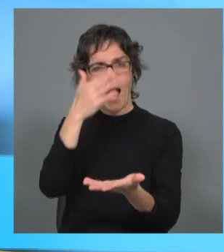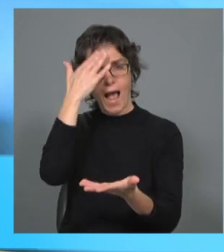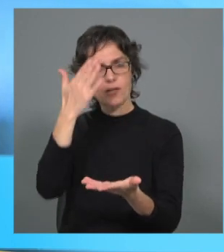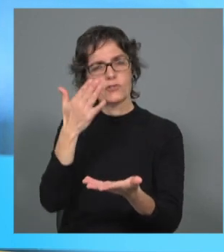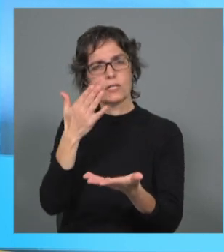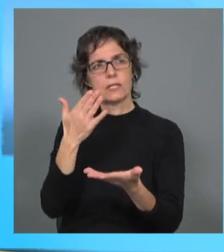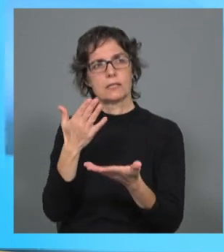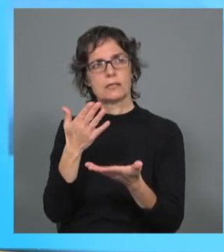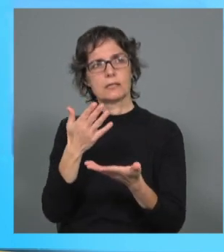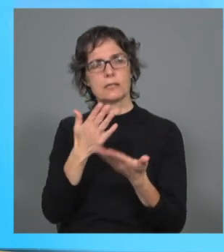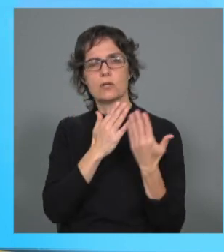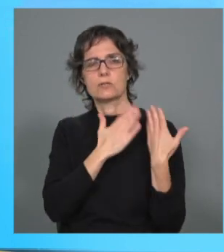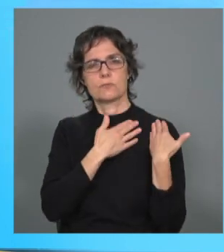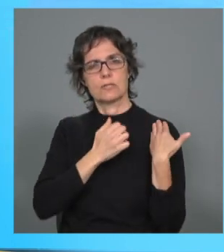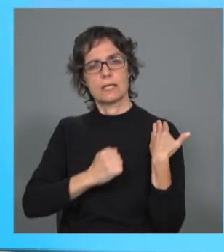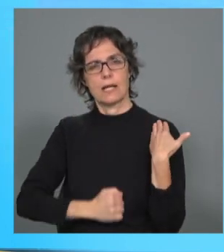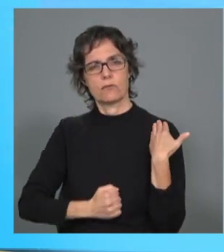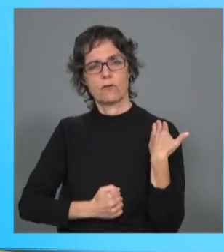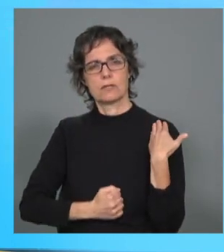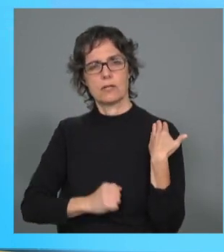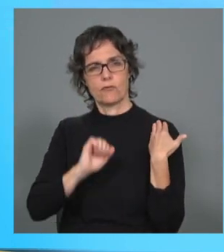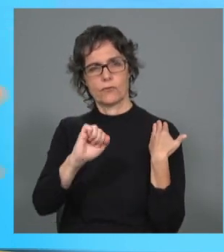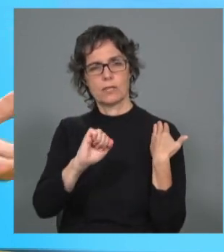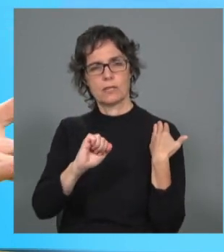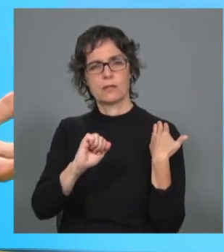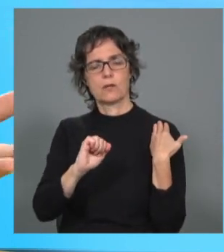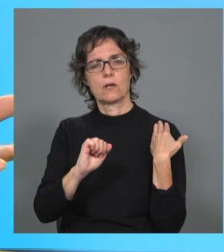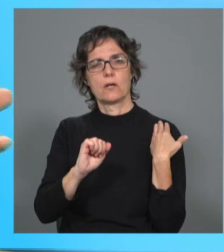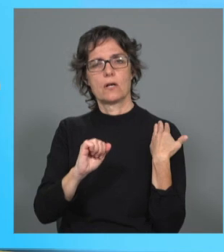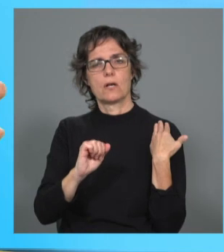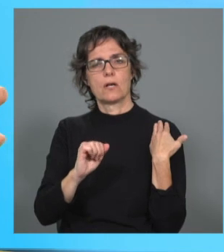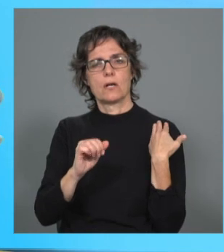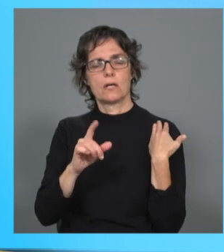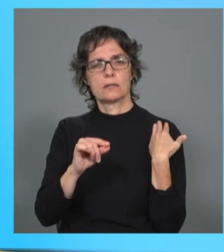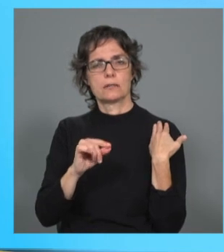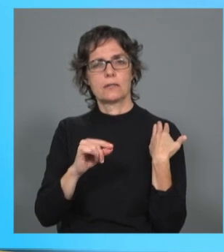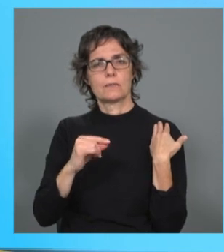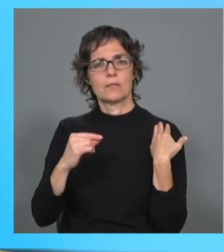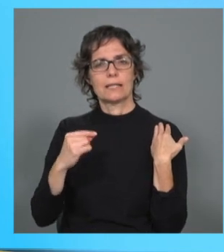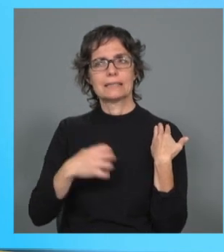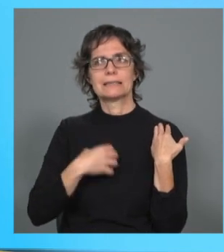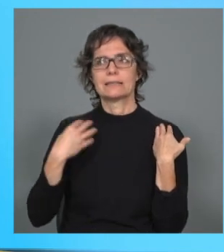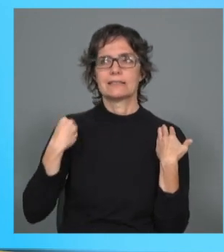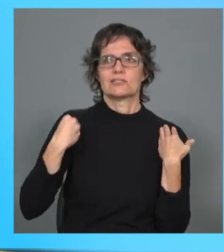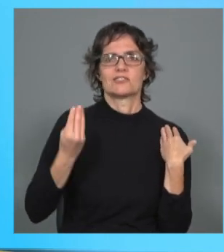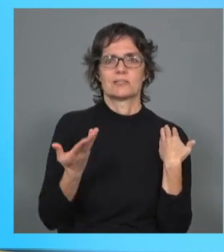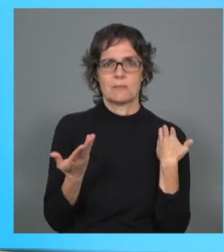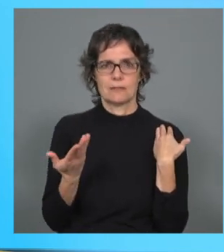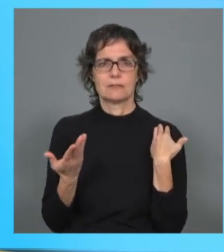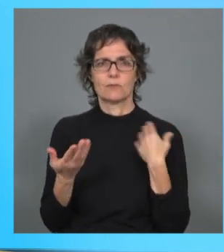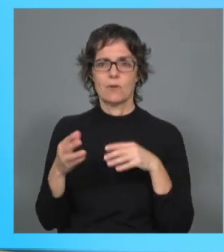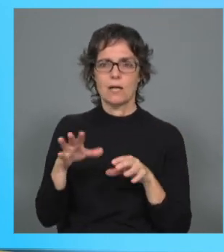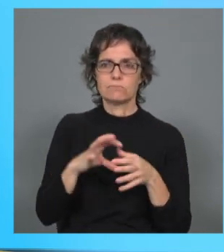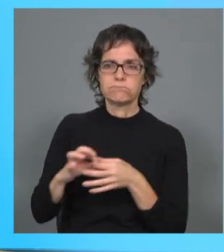católica, é chamada também a desempenhar, e até por um gabinete recente de humanização no hospital, não é? Que foi convidada também a